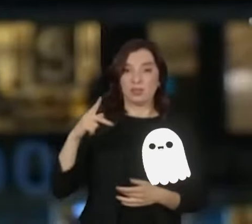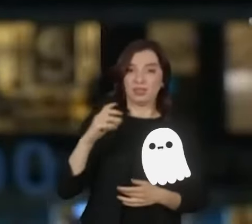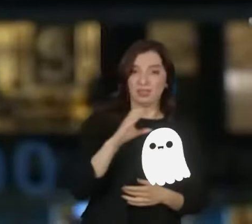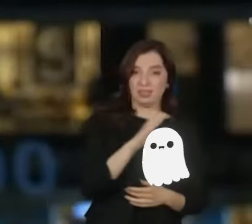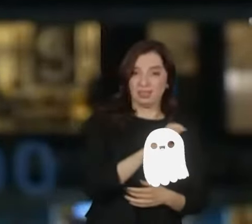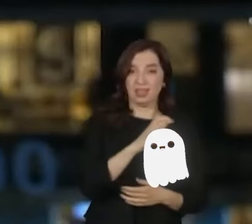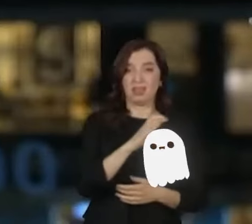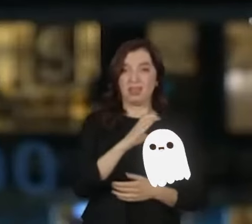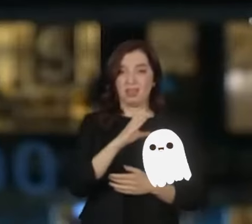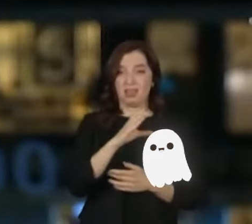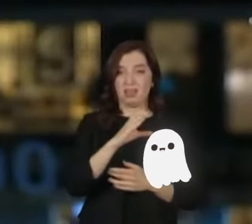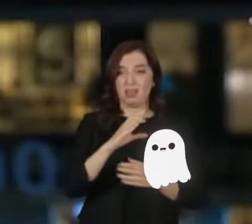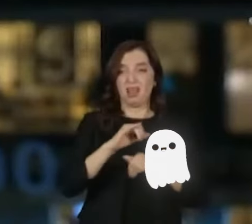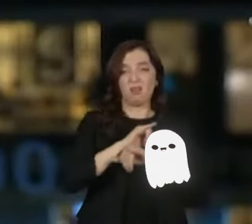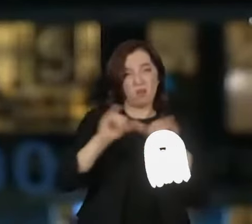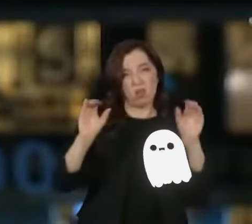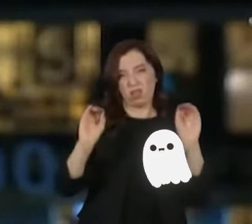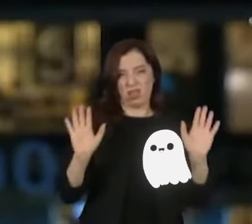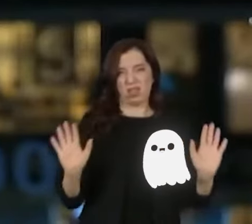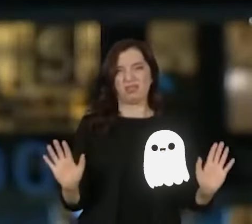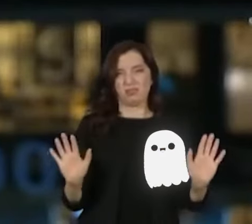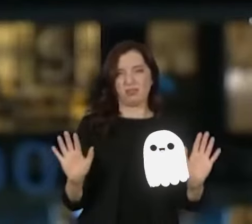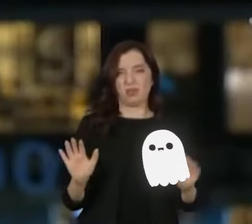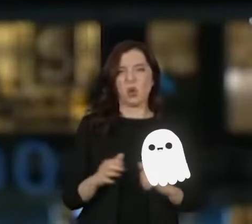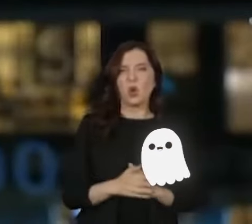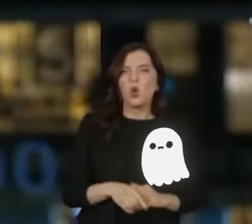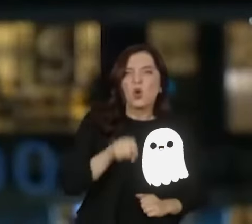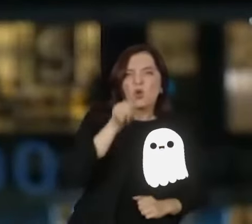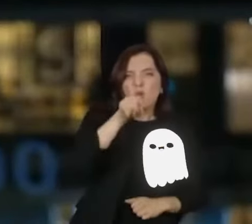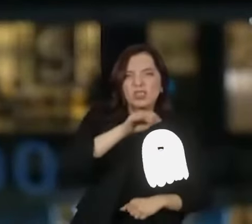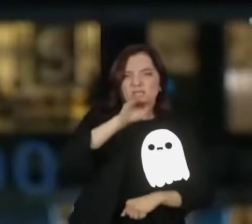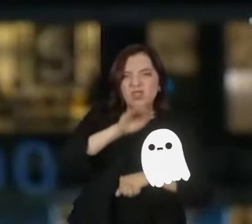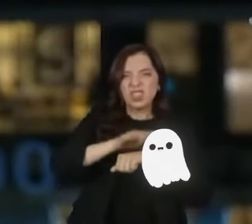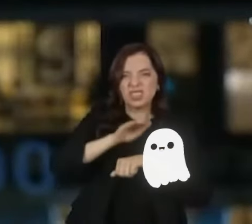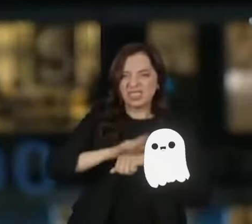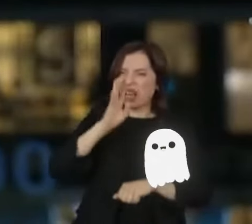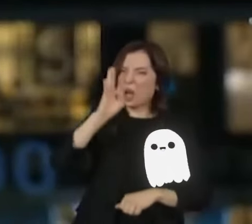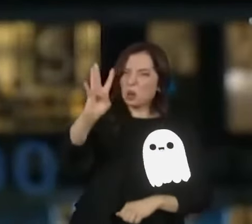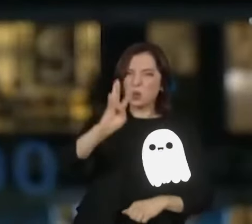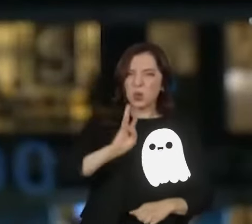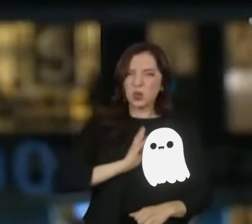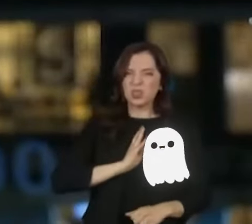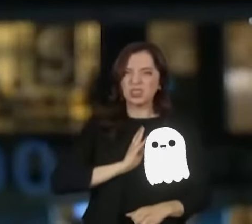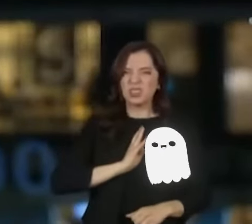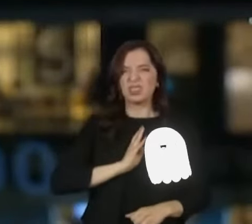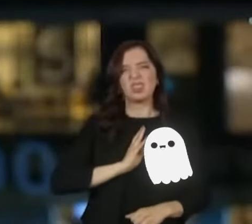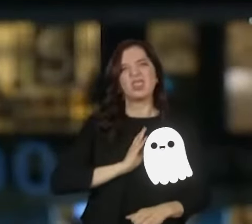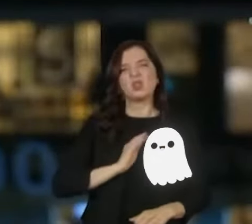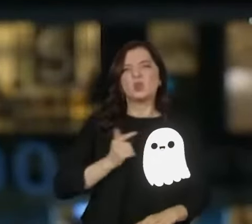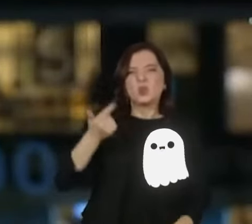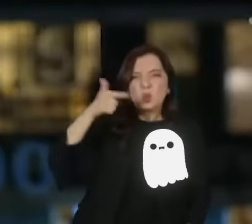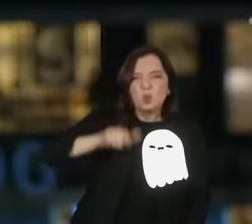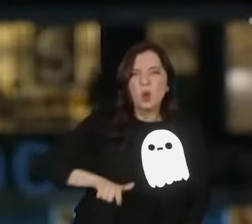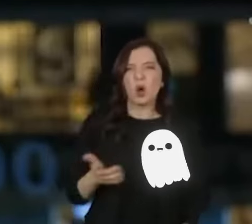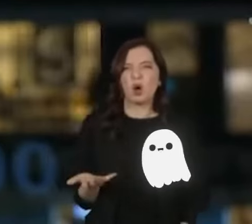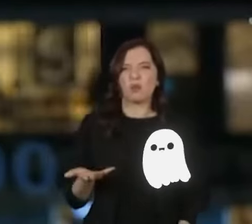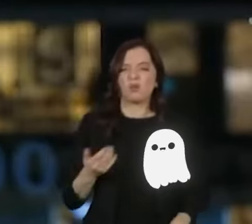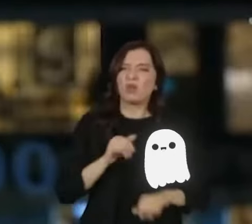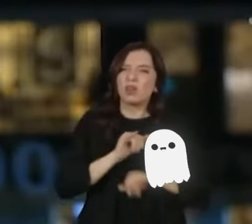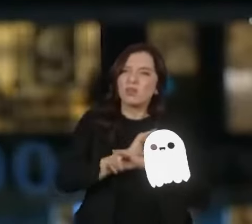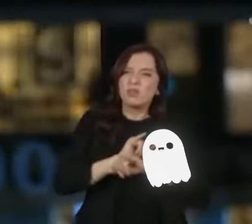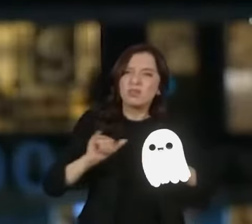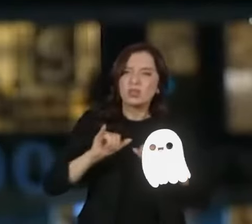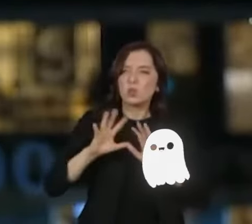uma coisa. A acusação que você fez sobre mim, eu já repito, não foi investigada porque não